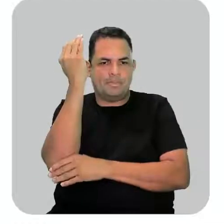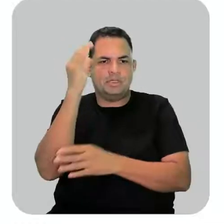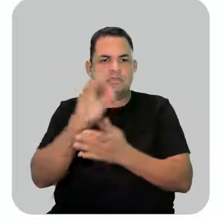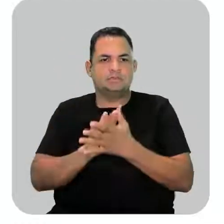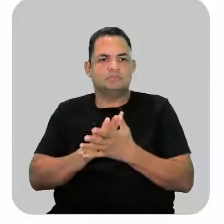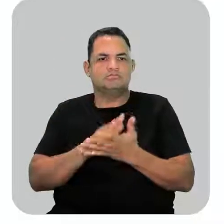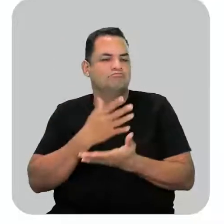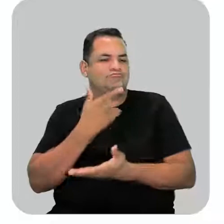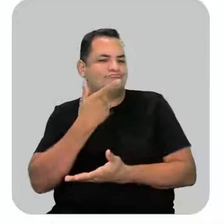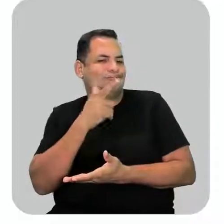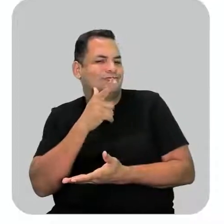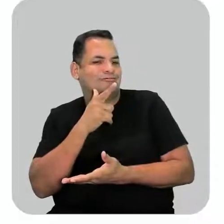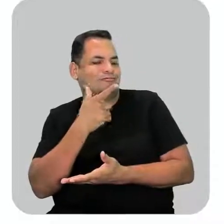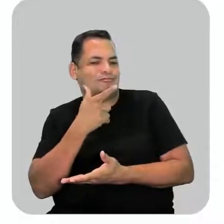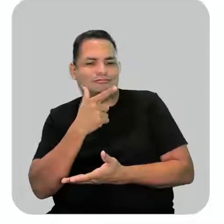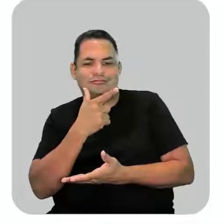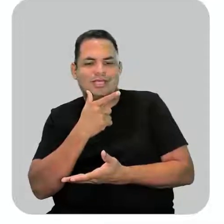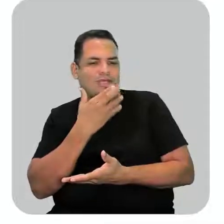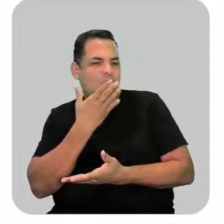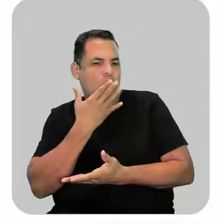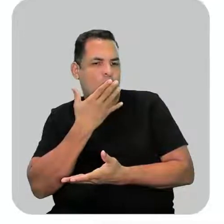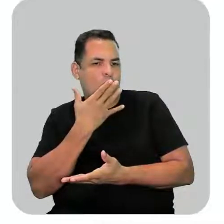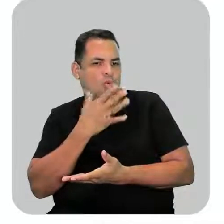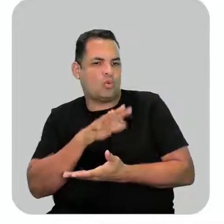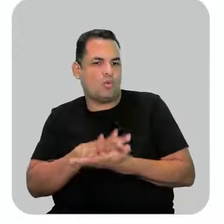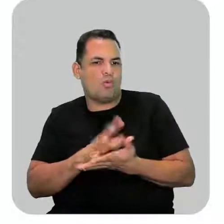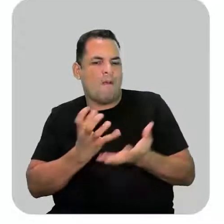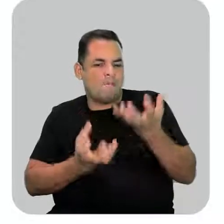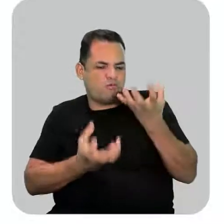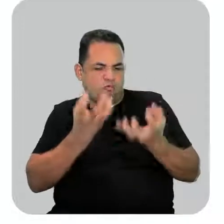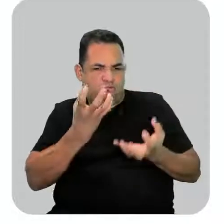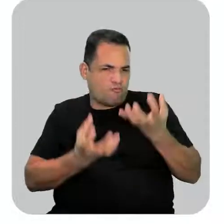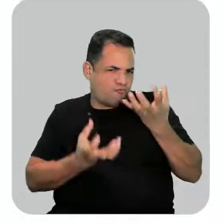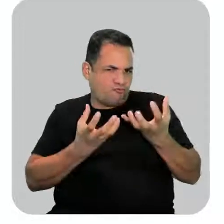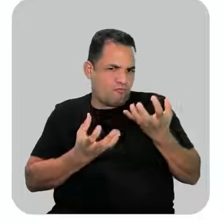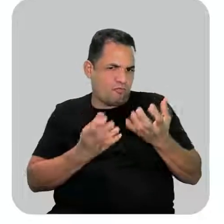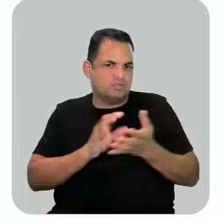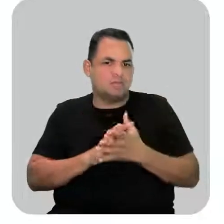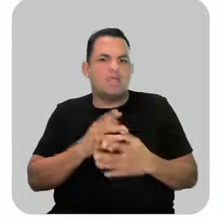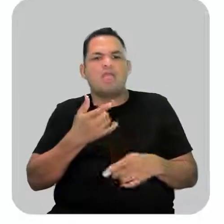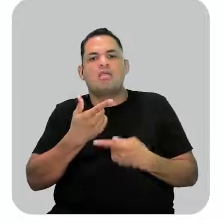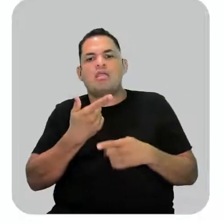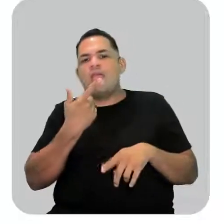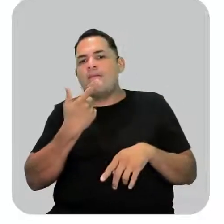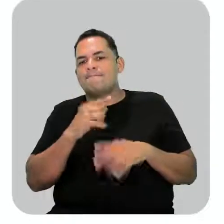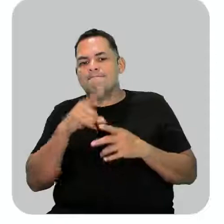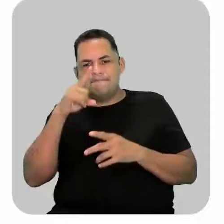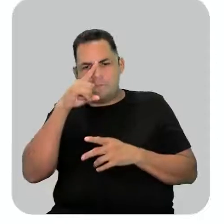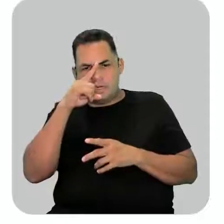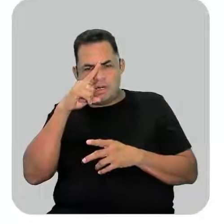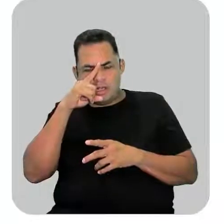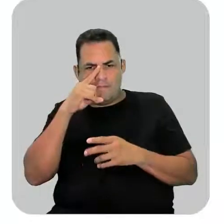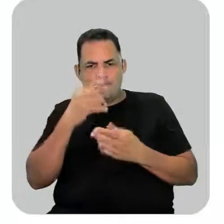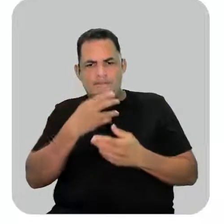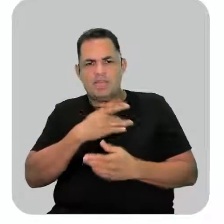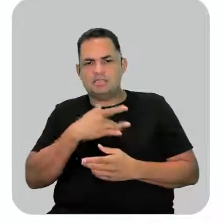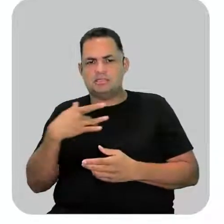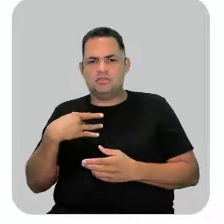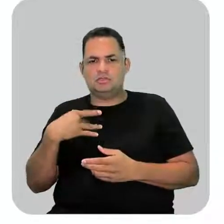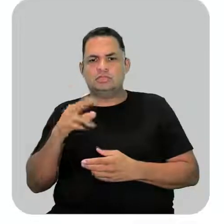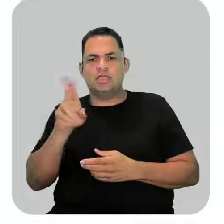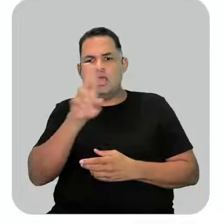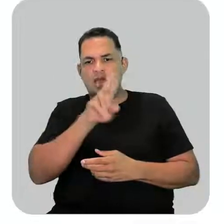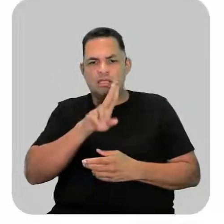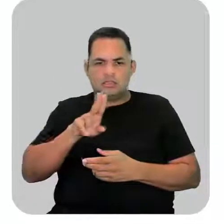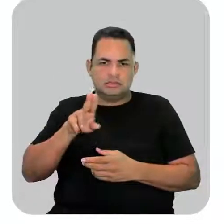incolor, inflamável, pessoal, e ele é tóxico, usado como solvente em processos de obtenção de produtos